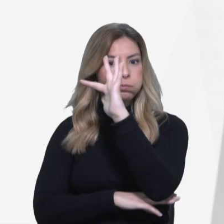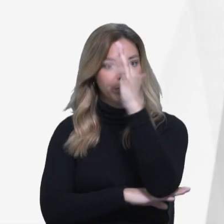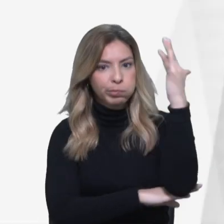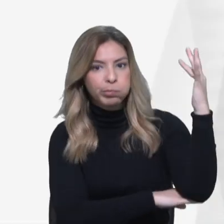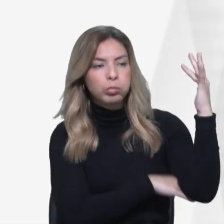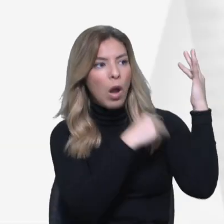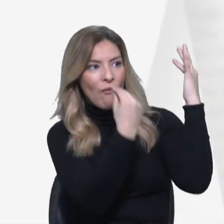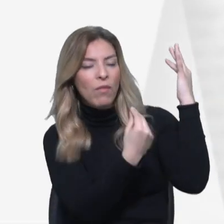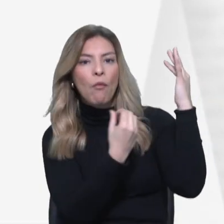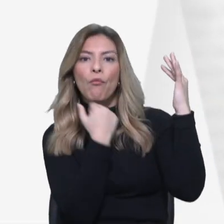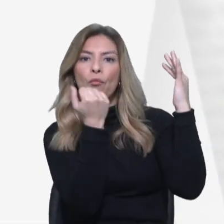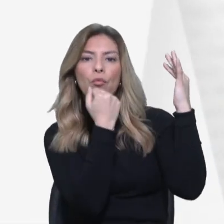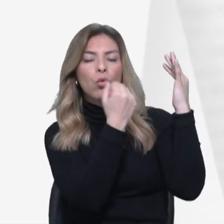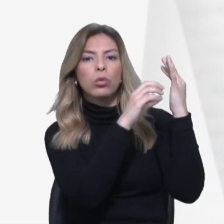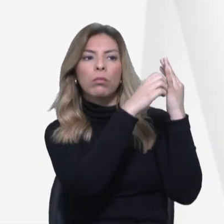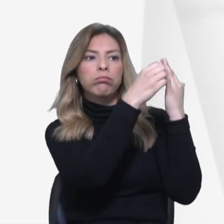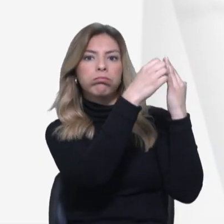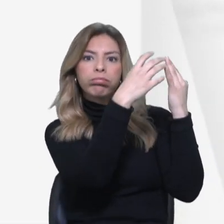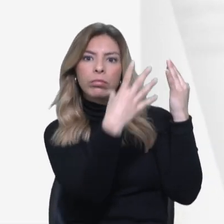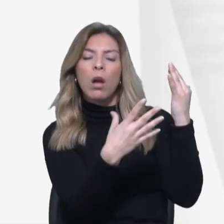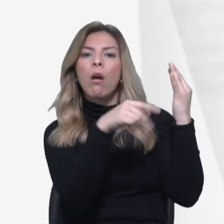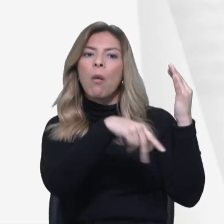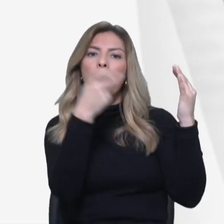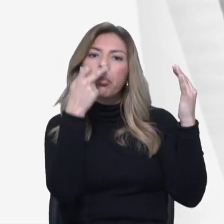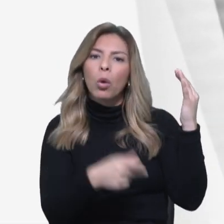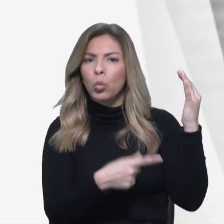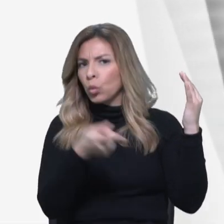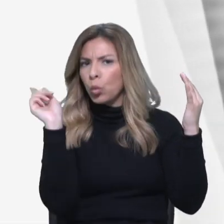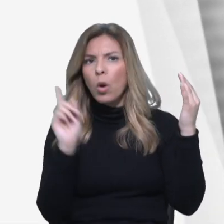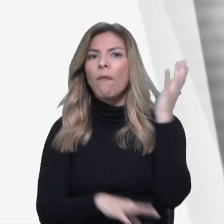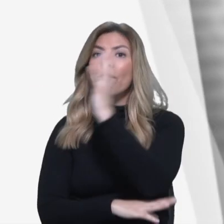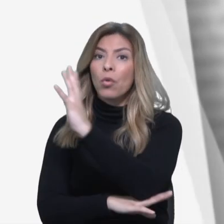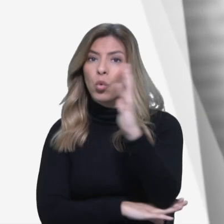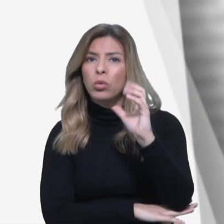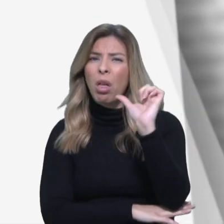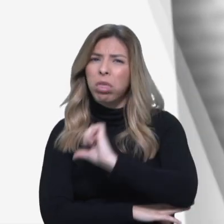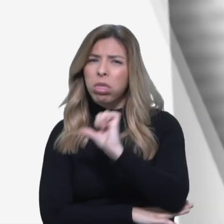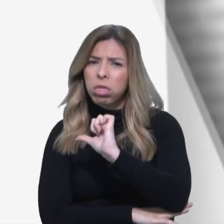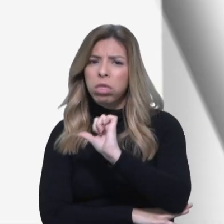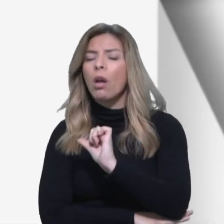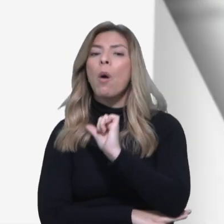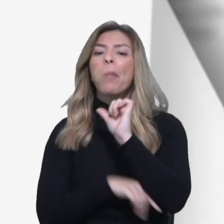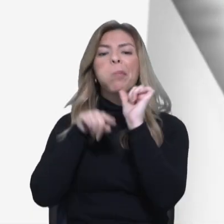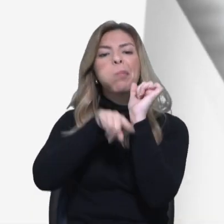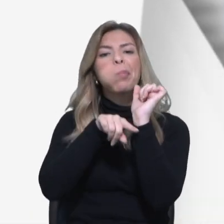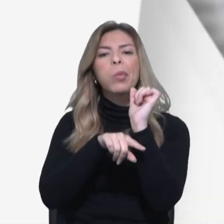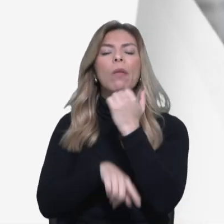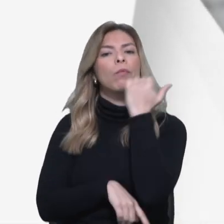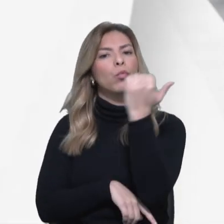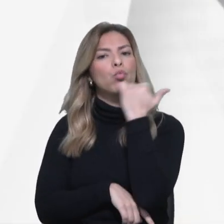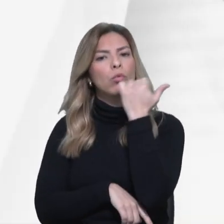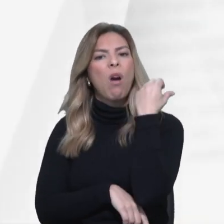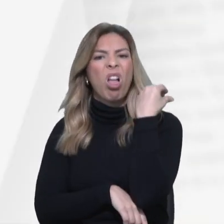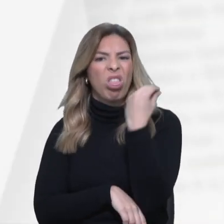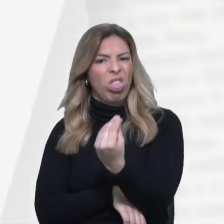fruto, nem árvore má que dê bom fruto. Cada árvore conhece-se pelo seu fruto. Não se colhem